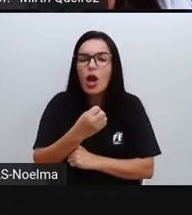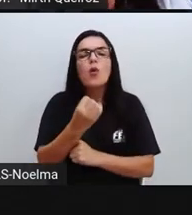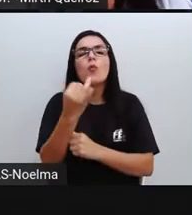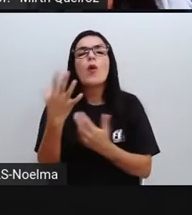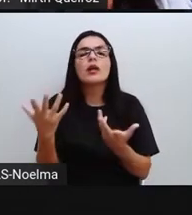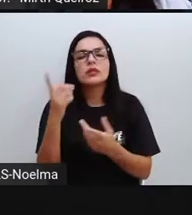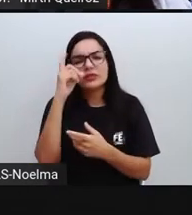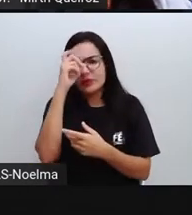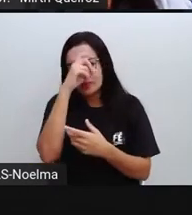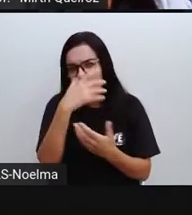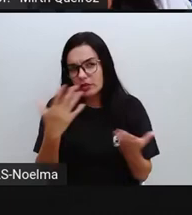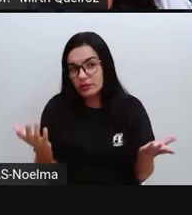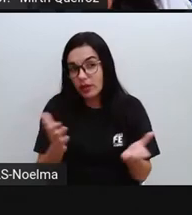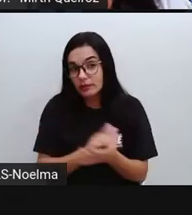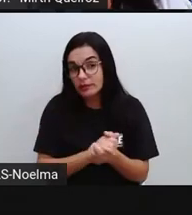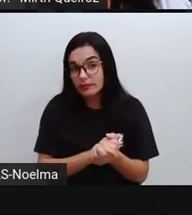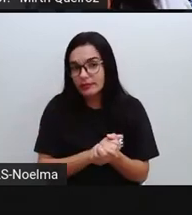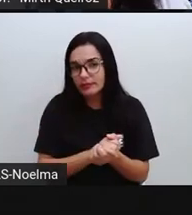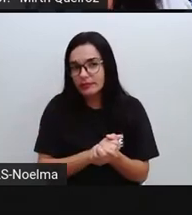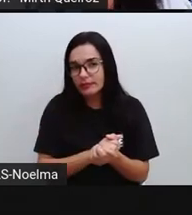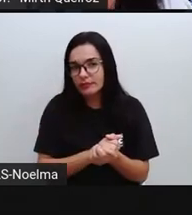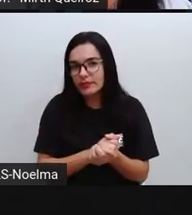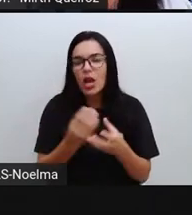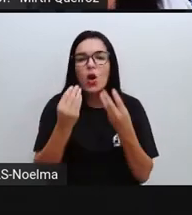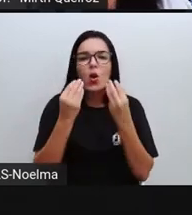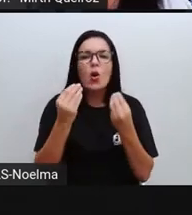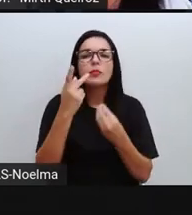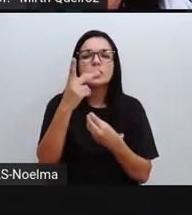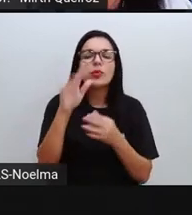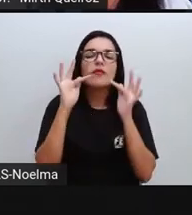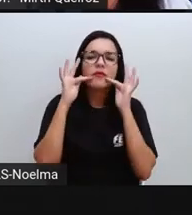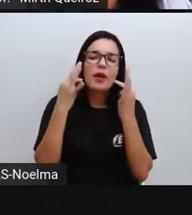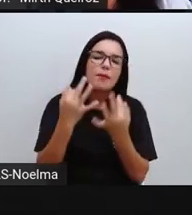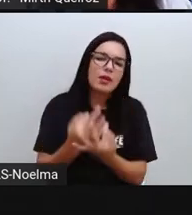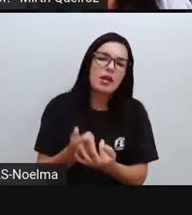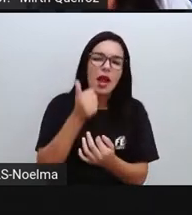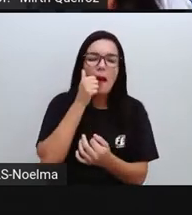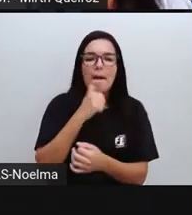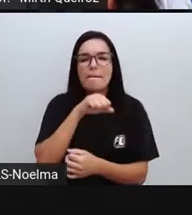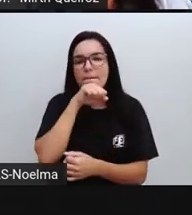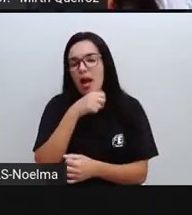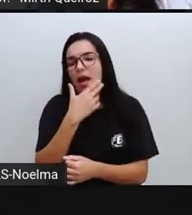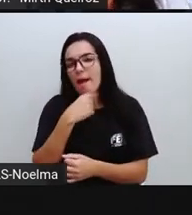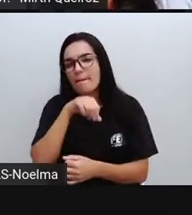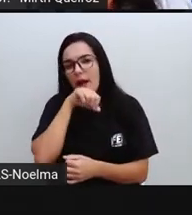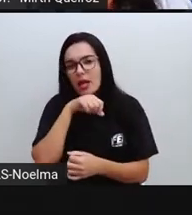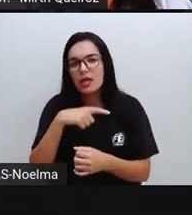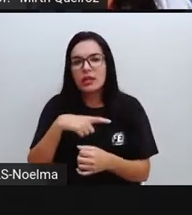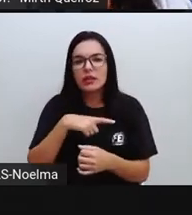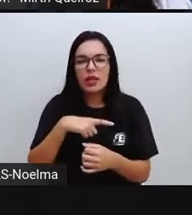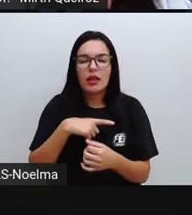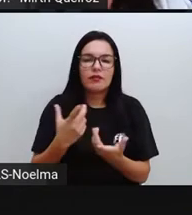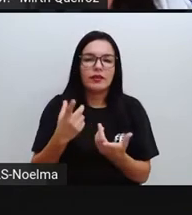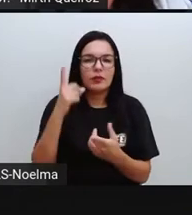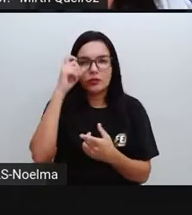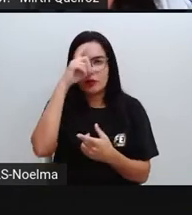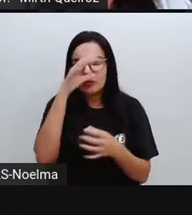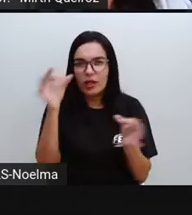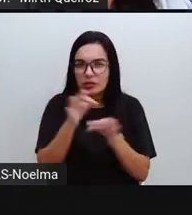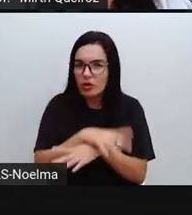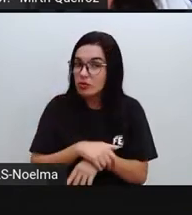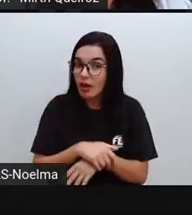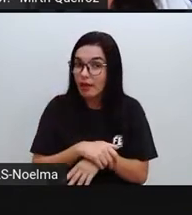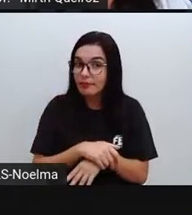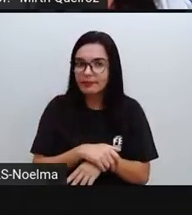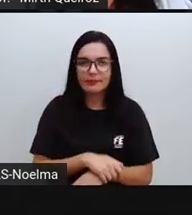as dificuldades que vocês sentiram aí? Como seus pais, como vocês lidaram aí com isso? Lideram com isso?